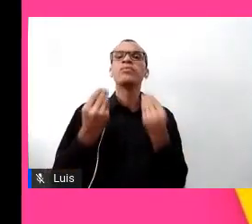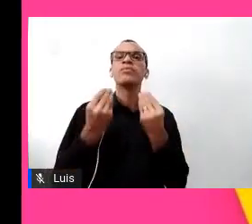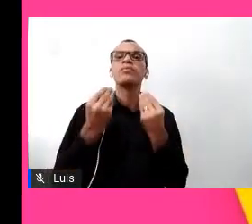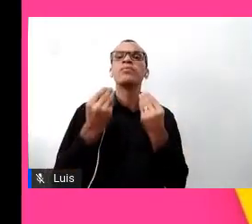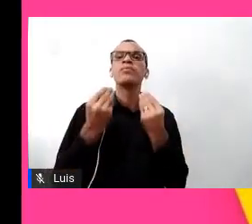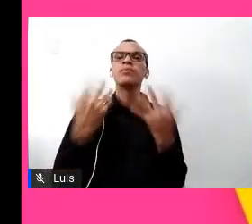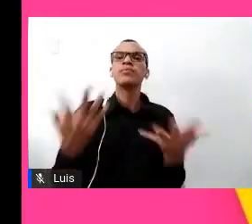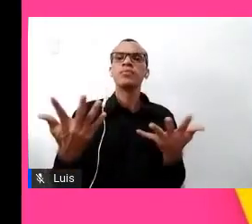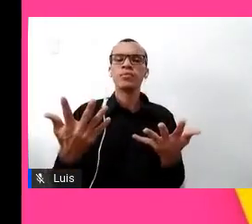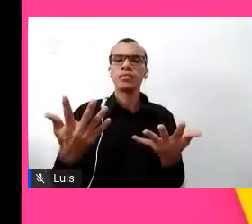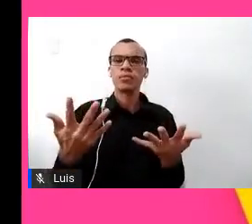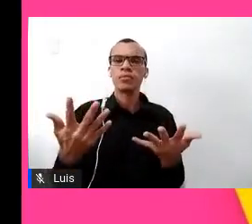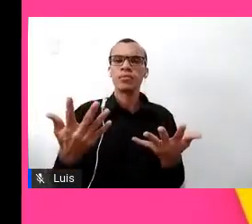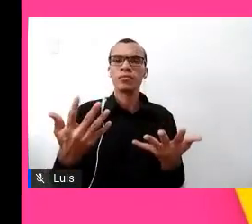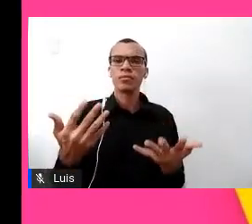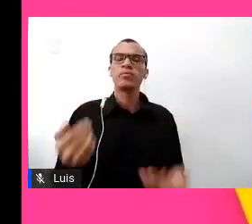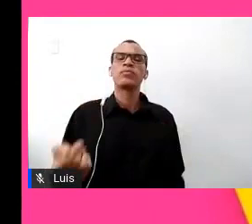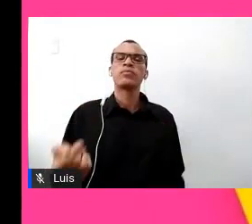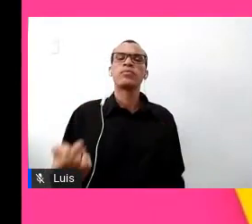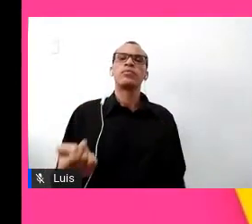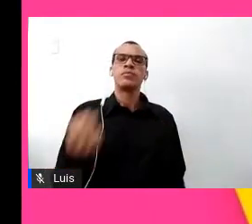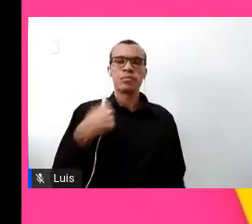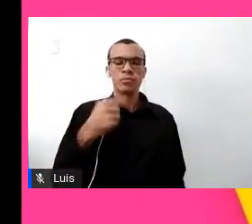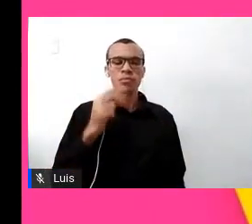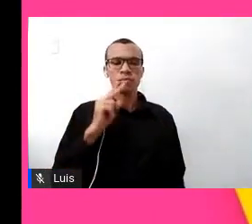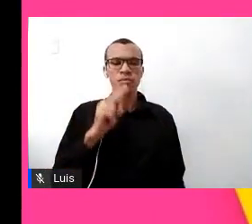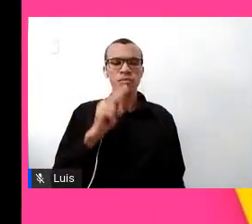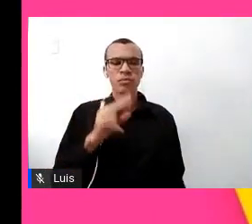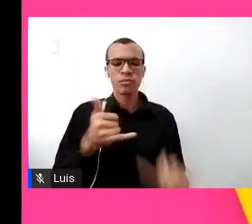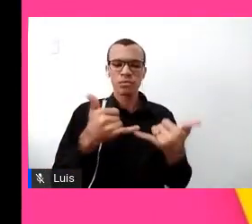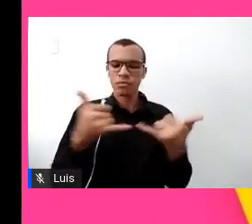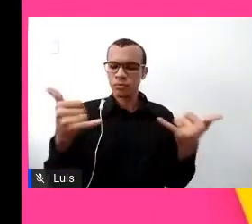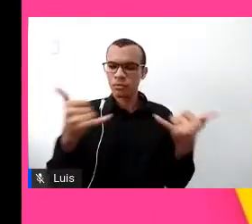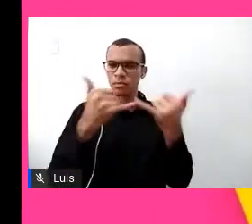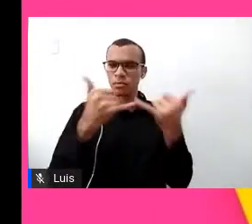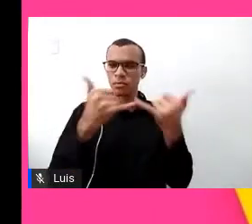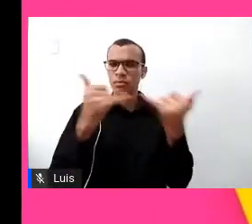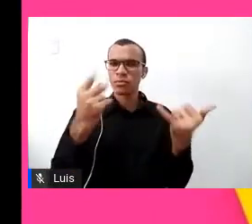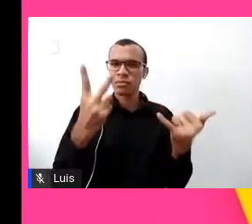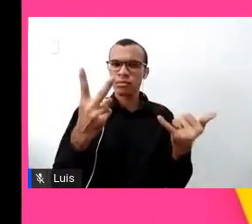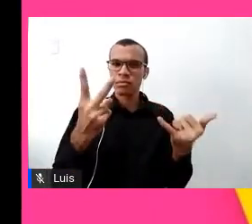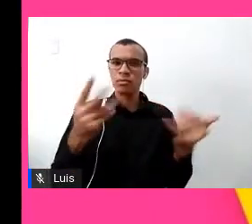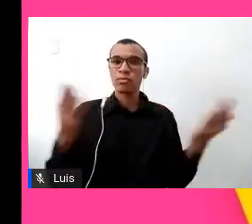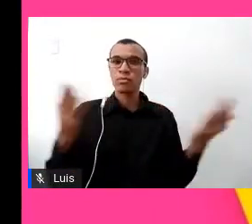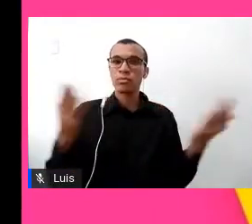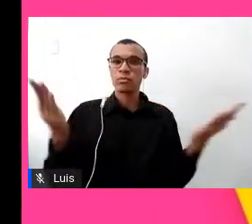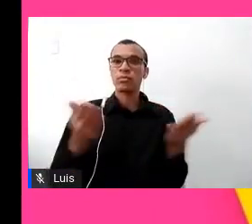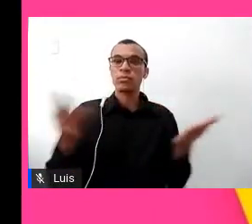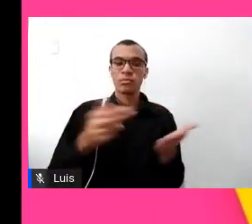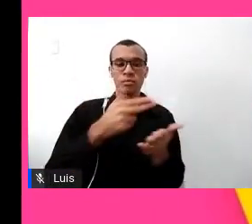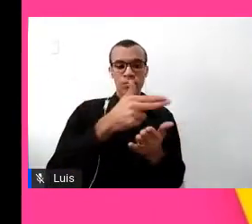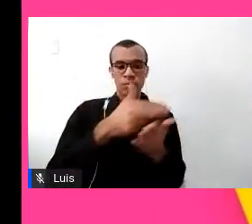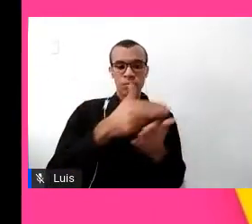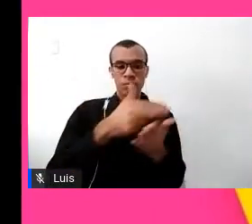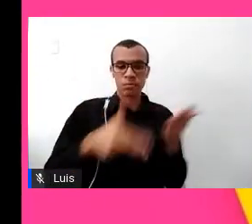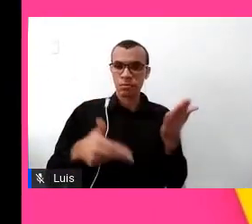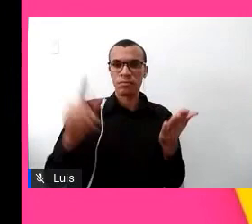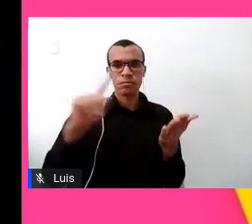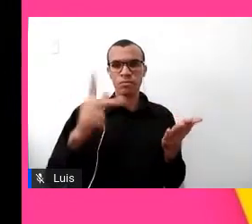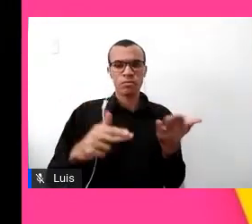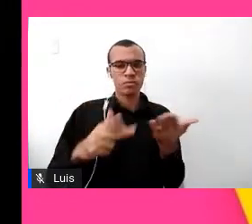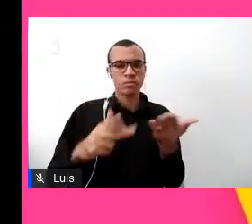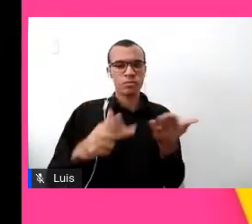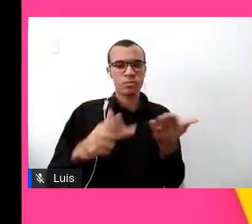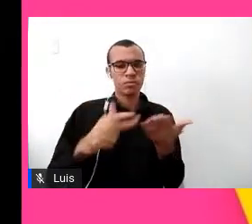risco? Entre as duas linhas que eu fiz, eu não vou recortar o papel agora. Então, eu vou pegar o